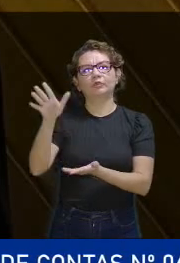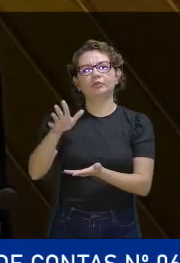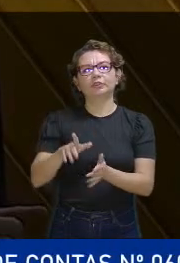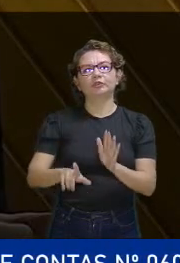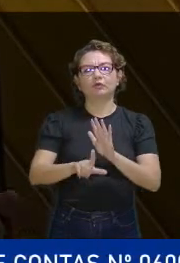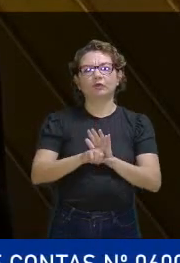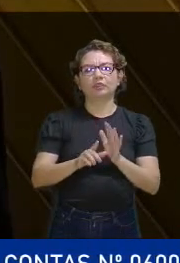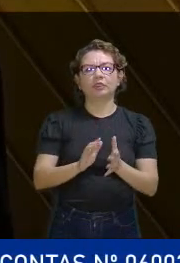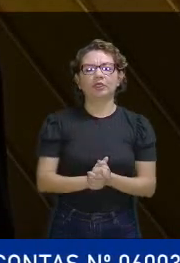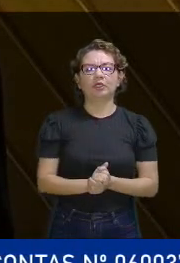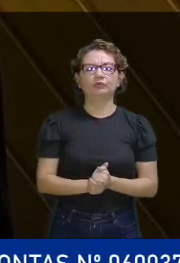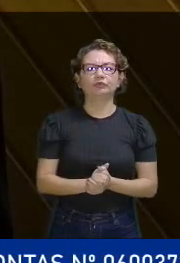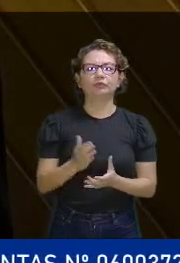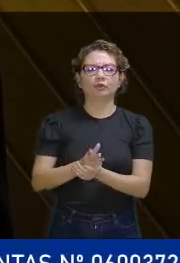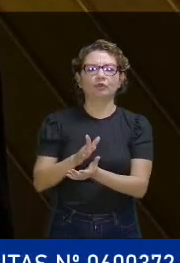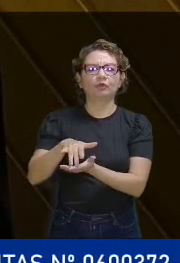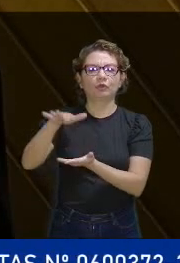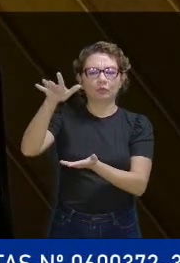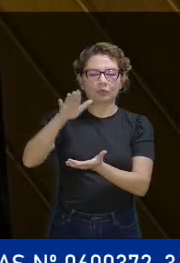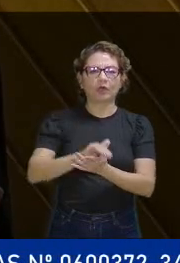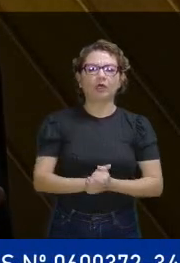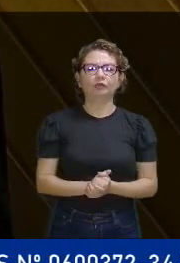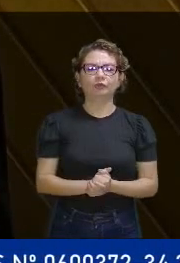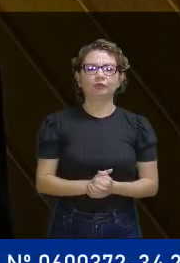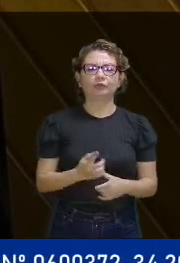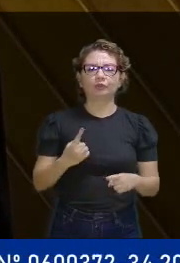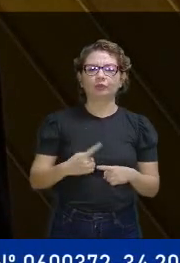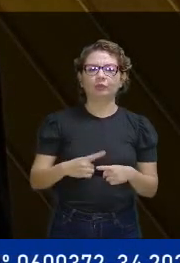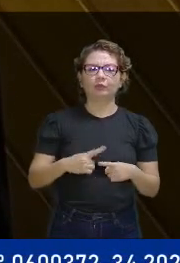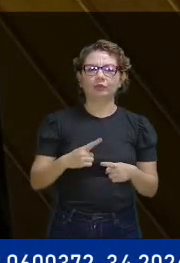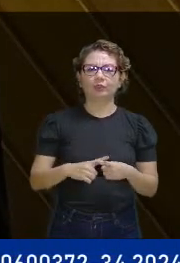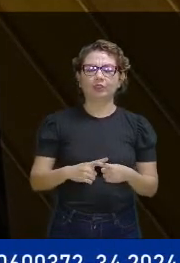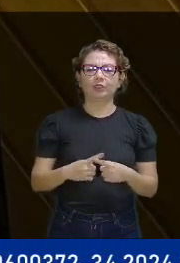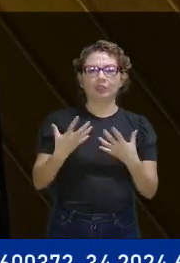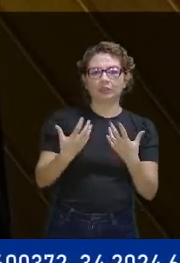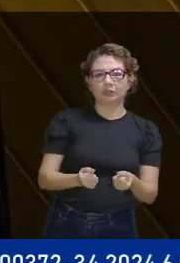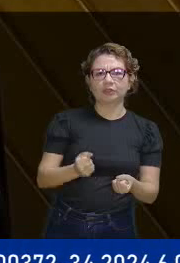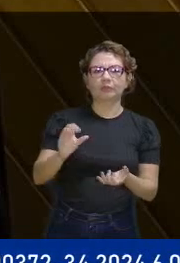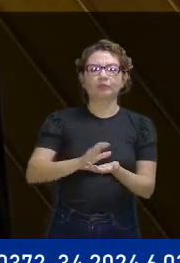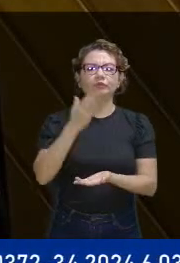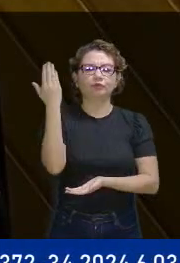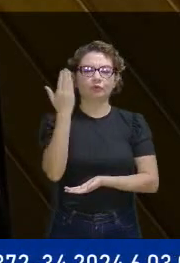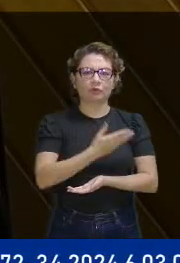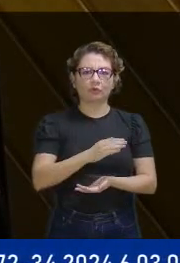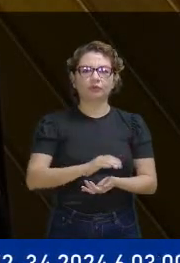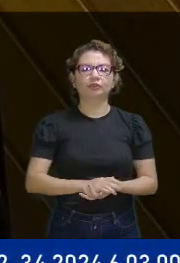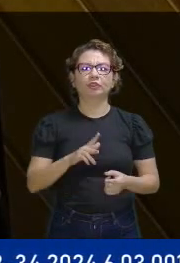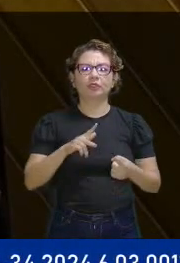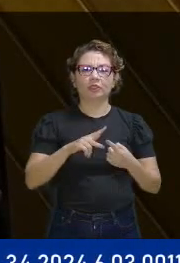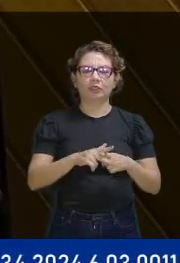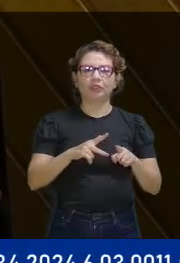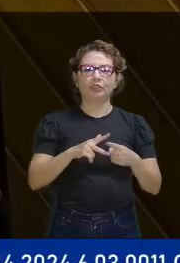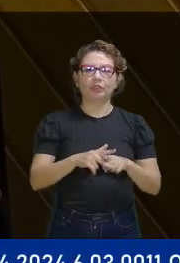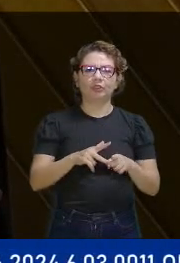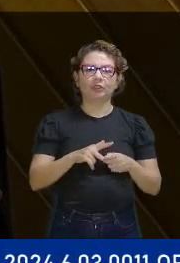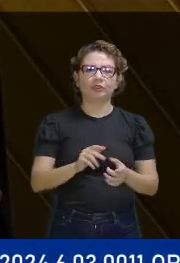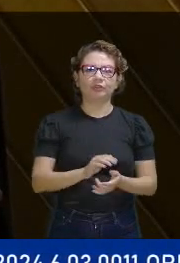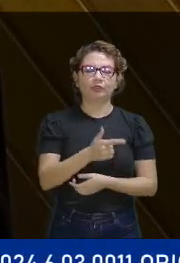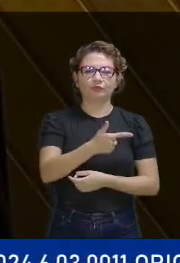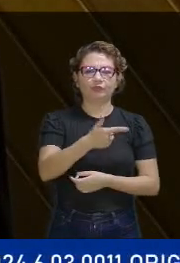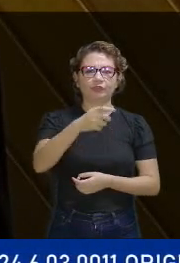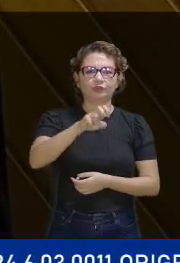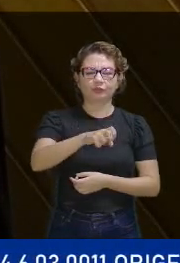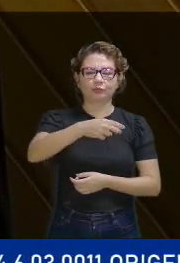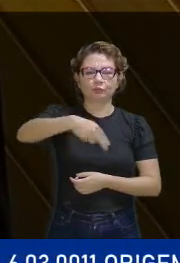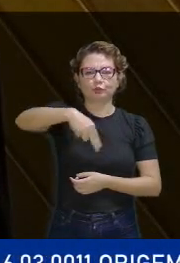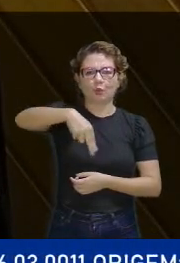Na hipótese dos autos, sustenta-se que o juiz Acó deixou de apreciar a prestação de contas retificadora juntada em 25 de